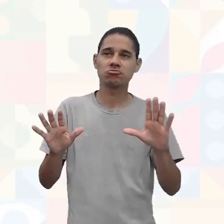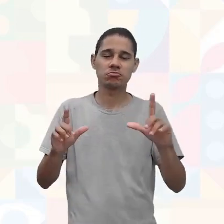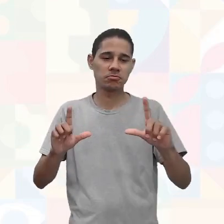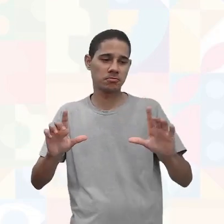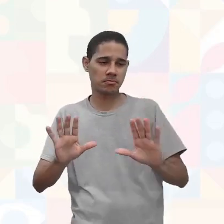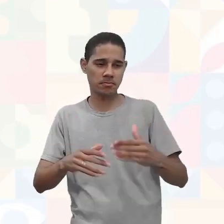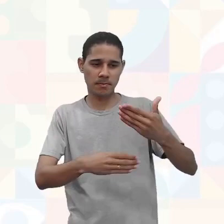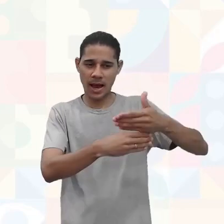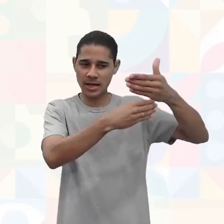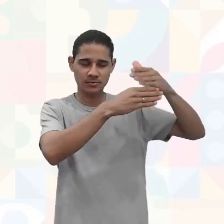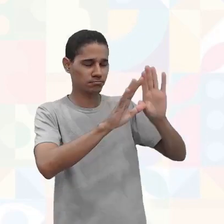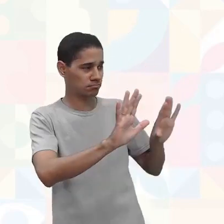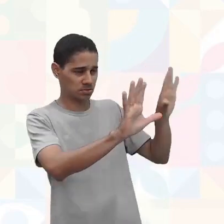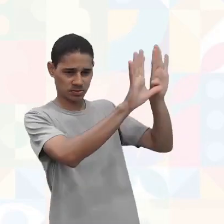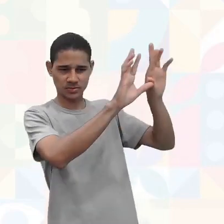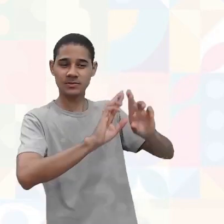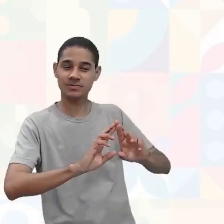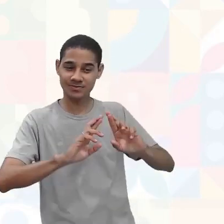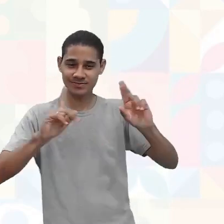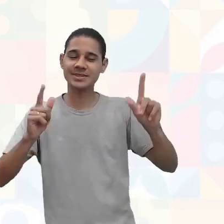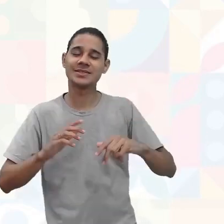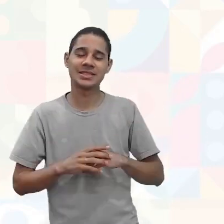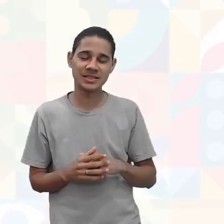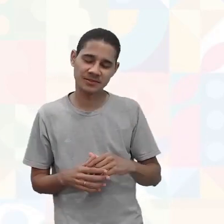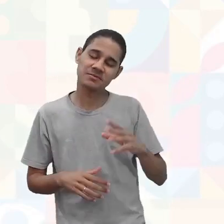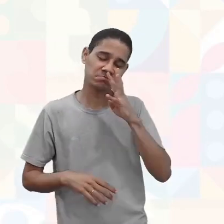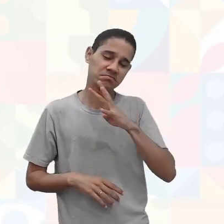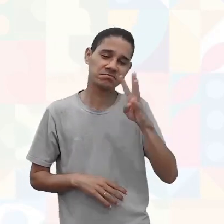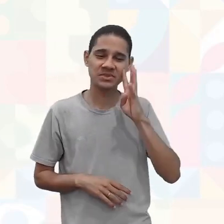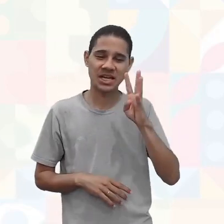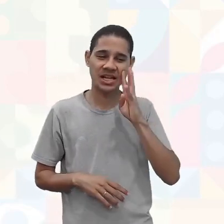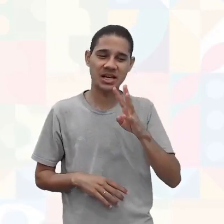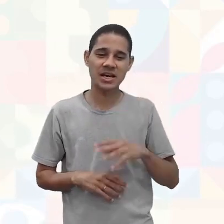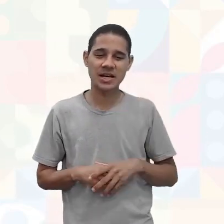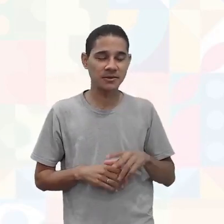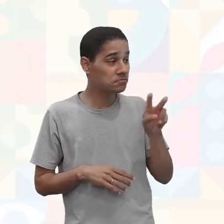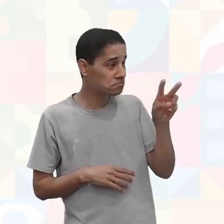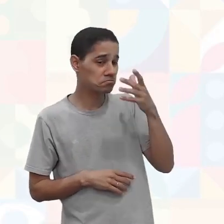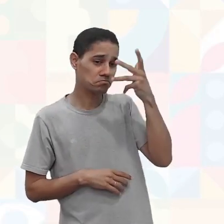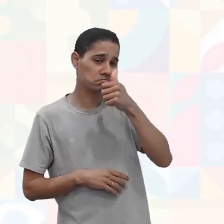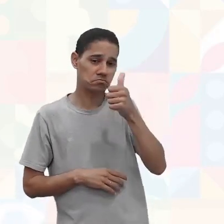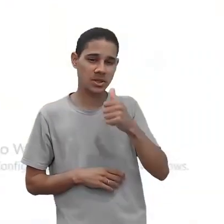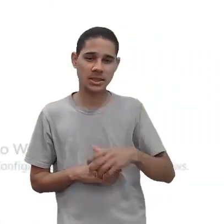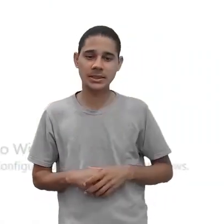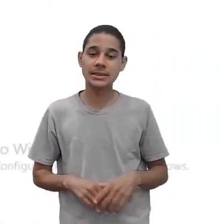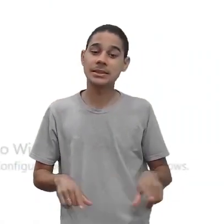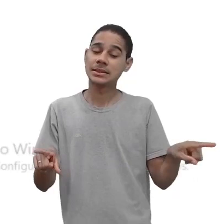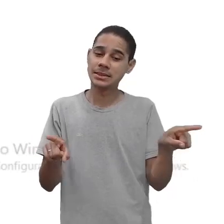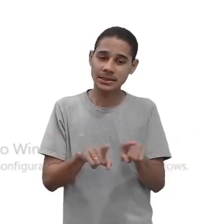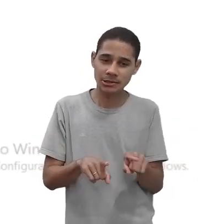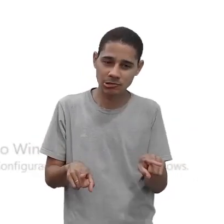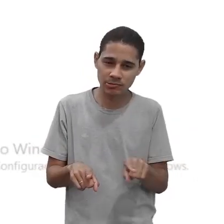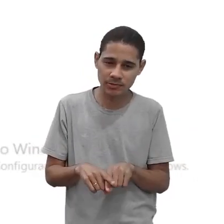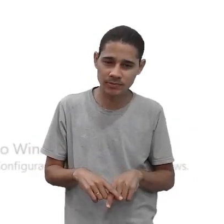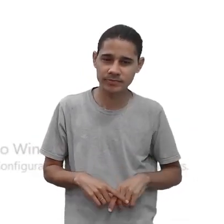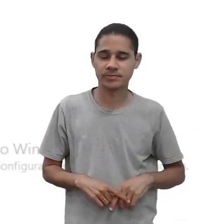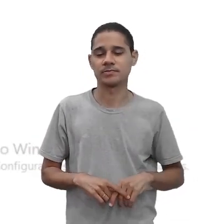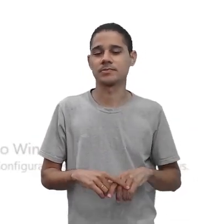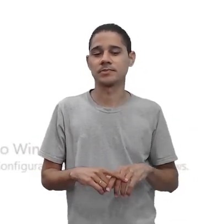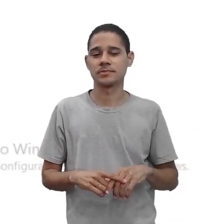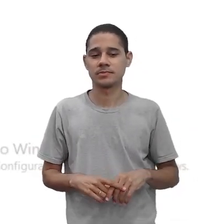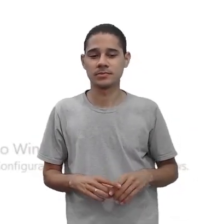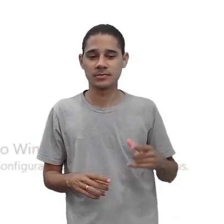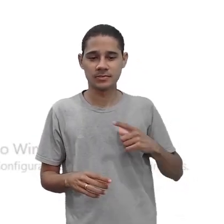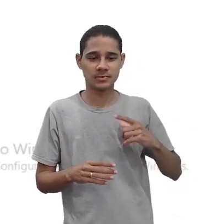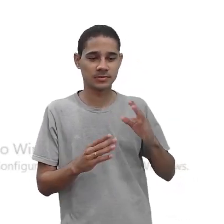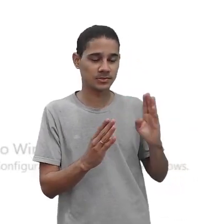revestimento diferenciado. Também fica muito legal a questão da sua visualização. Temos também, além dessa vertical, a